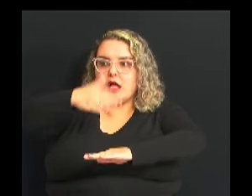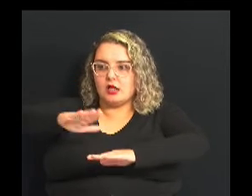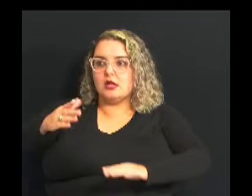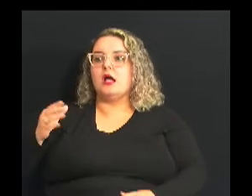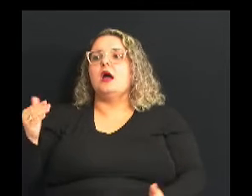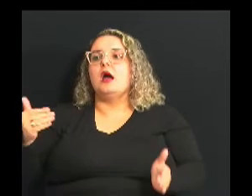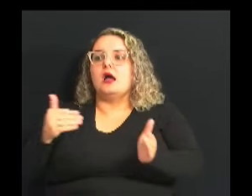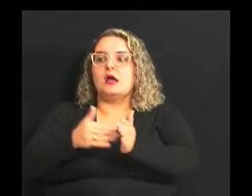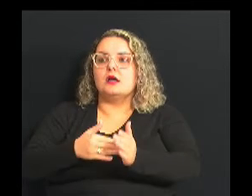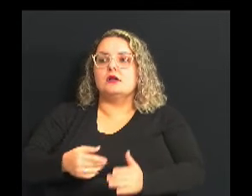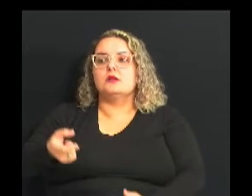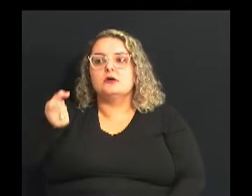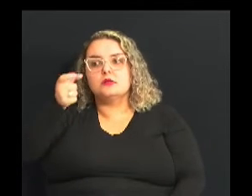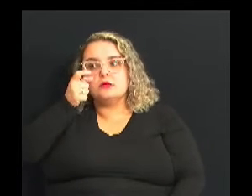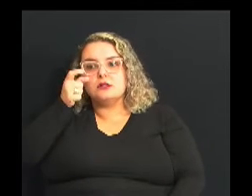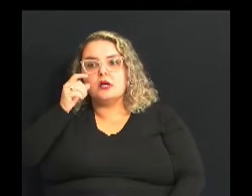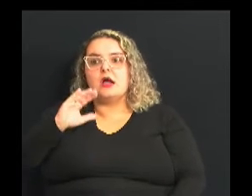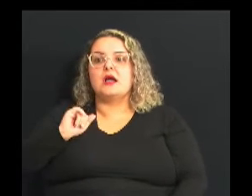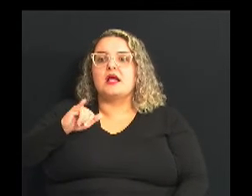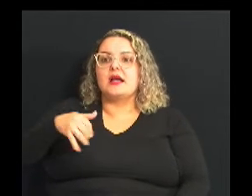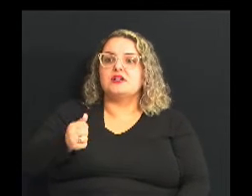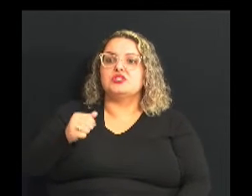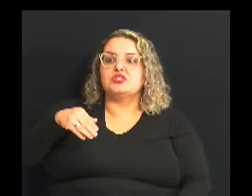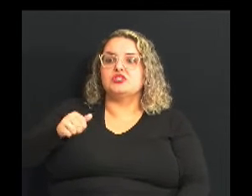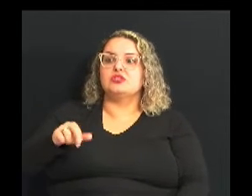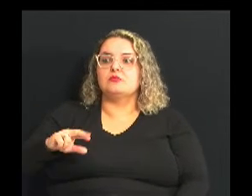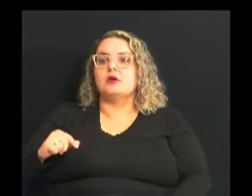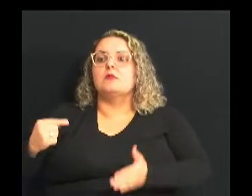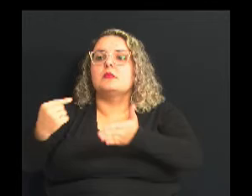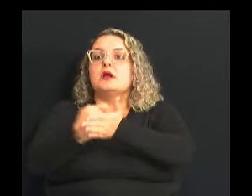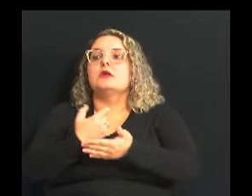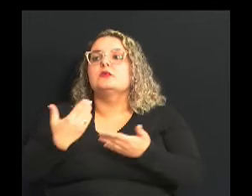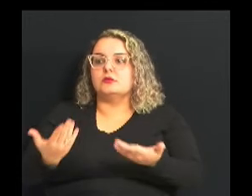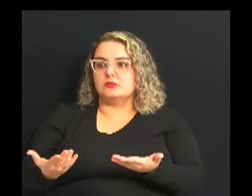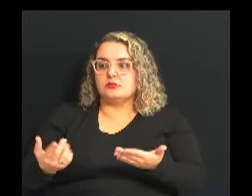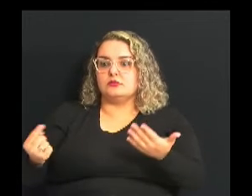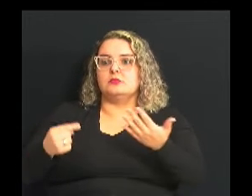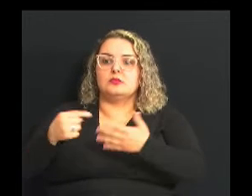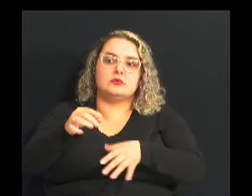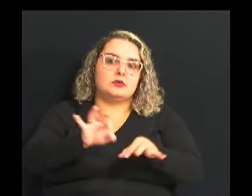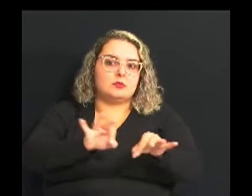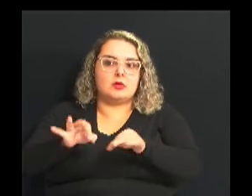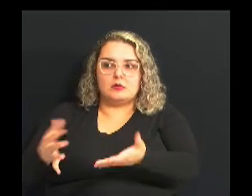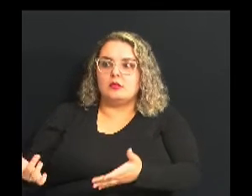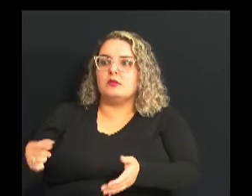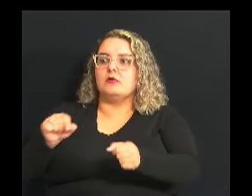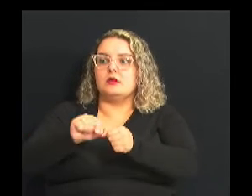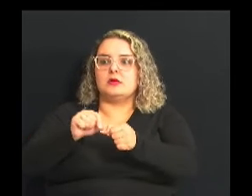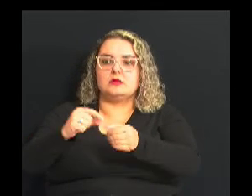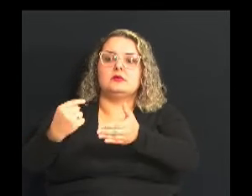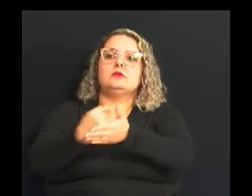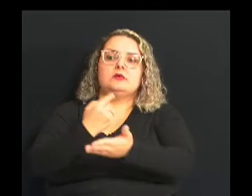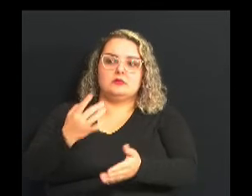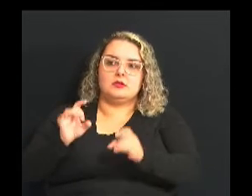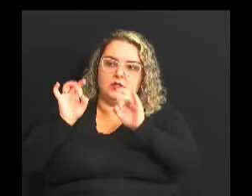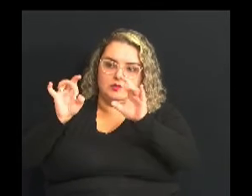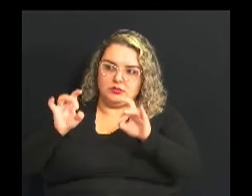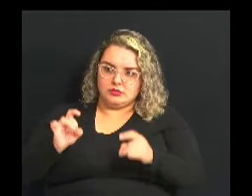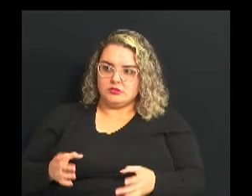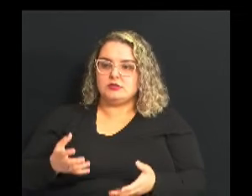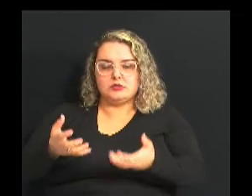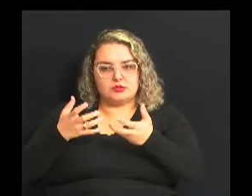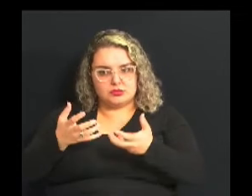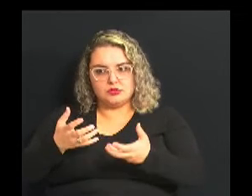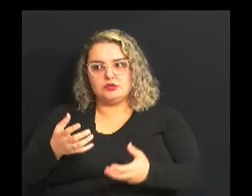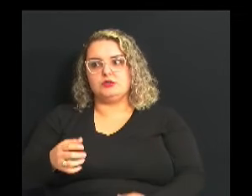de espectadores de Cajamar, por exemplo, mandando mensagem e perguntando sobre um determinado programa, fazendo uma questão específica que gostaria que